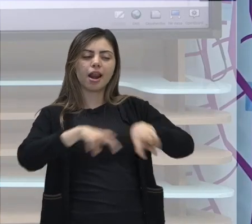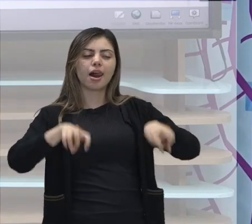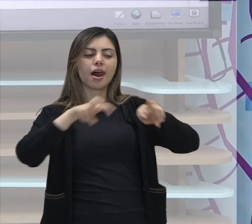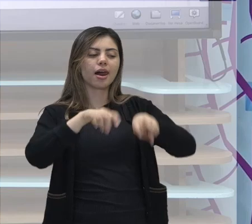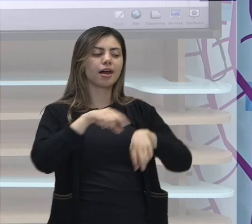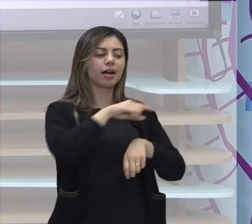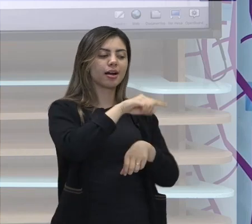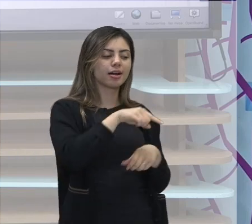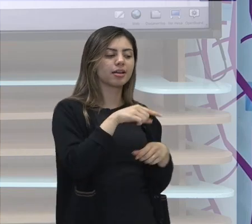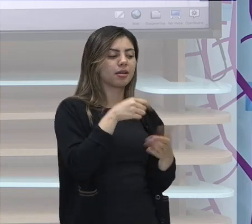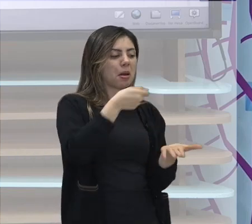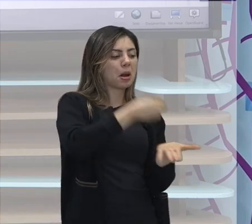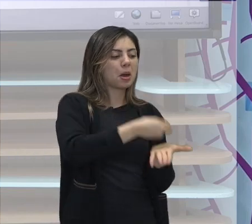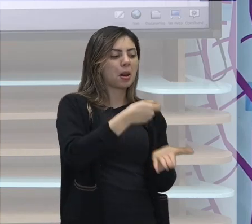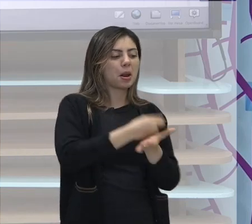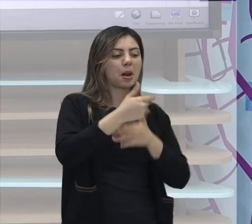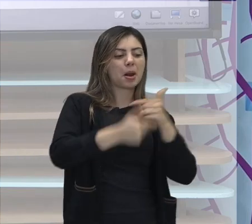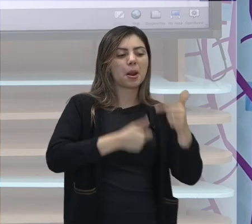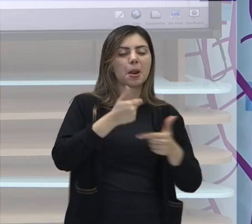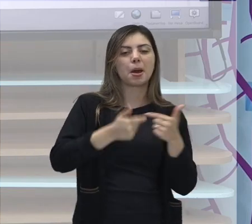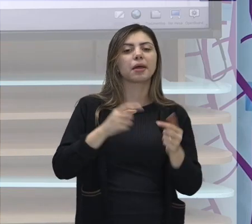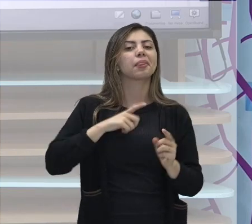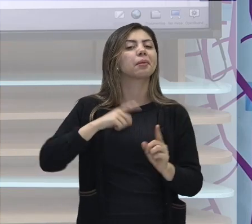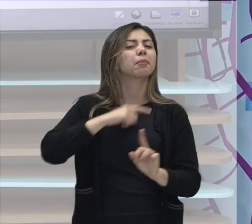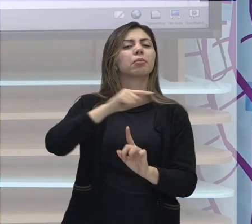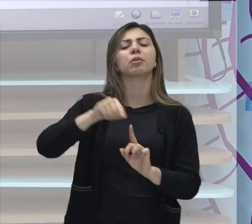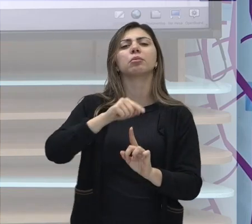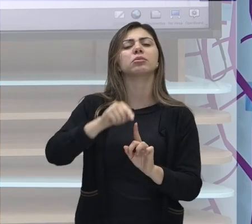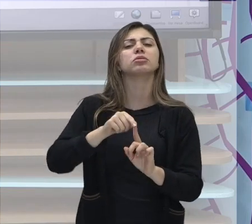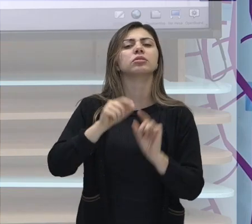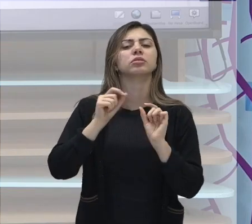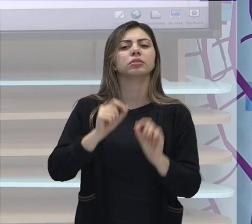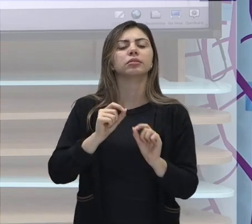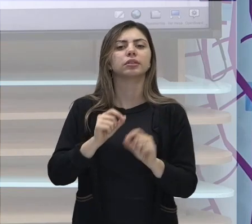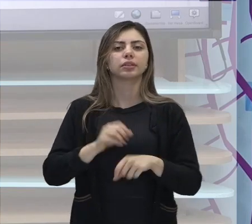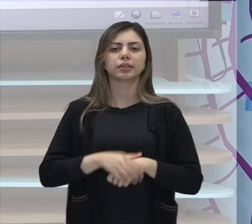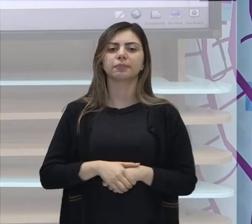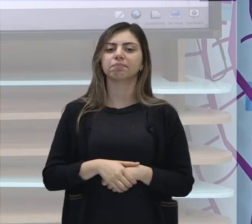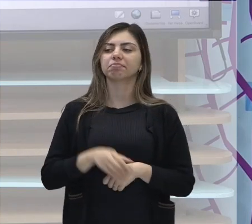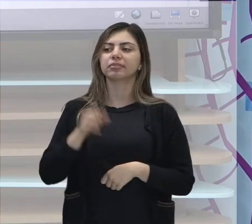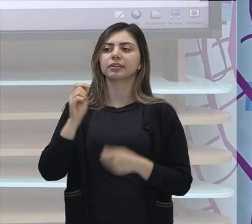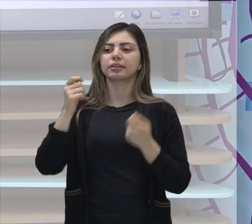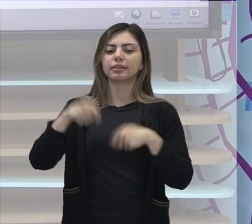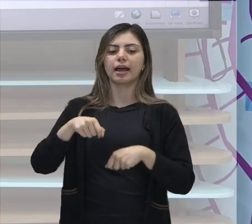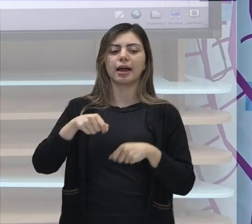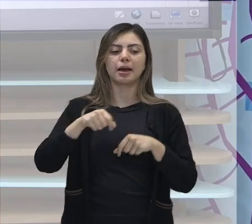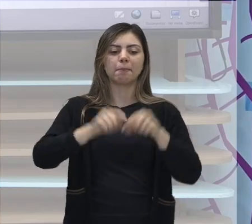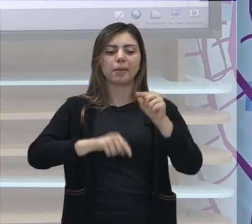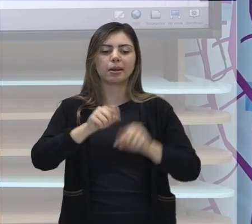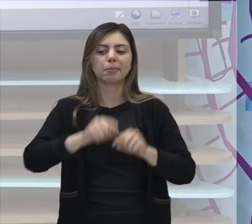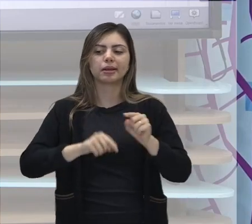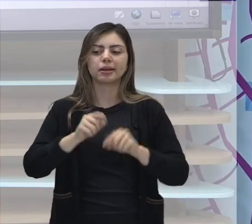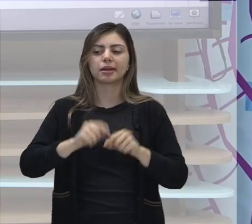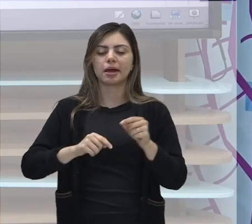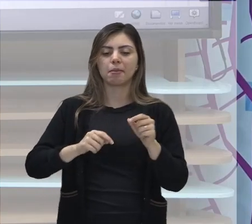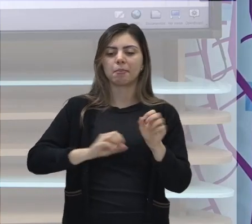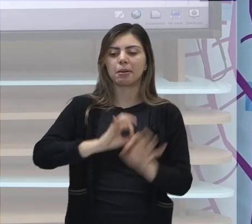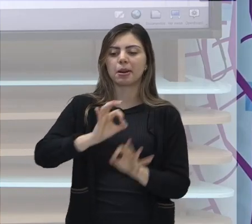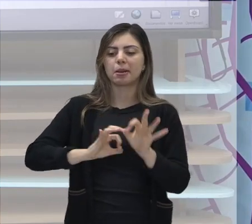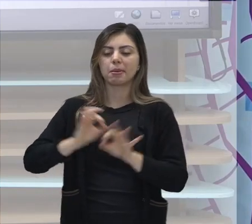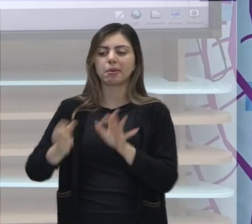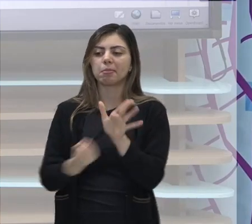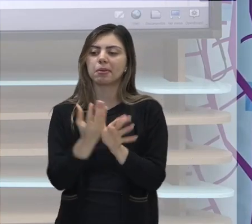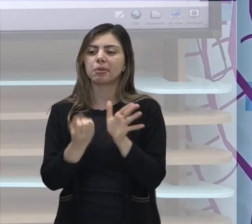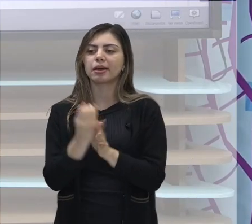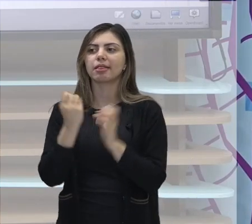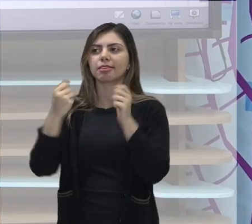Para produzir justamente aquilo que o mercado quer, a demanda que se tem lá, que era uma